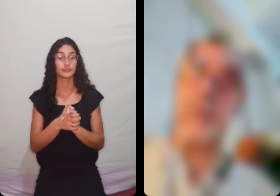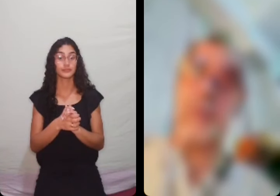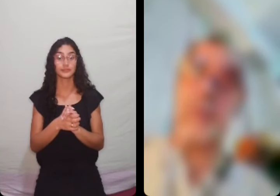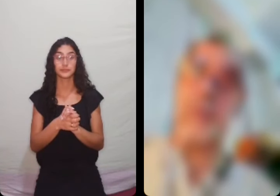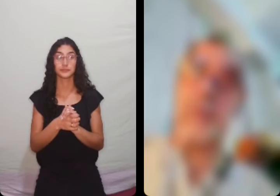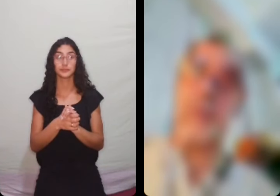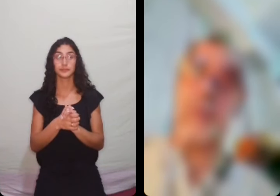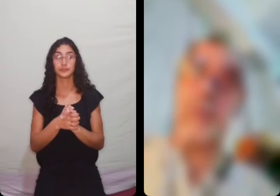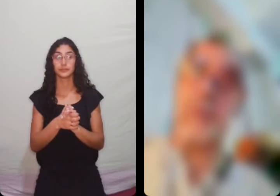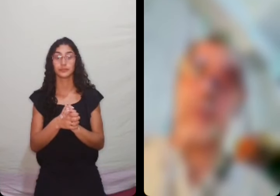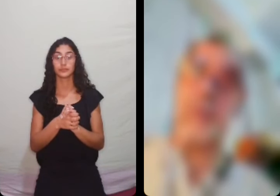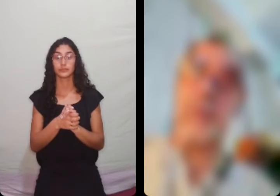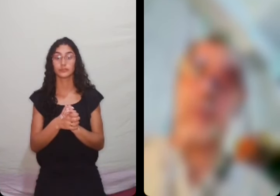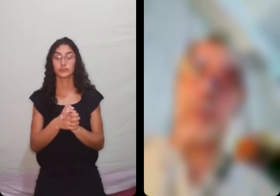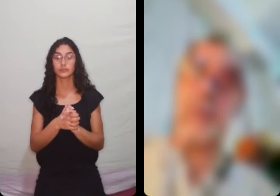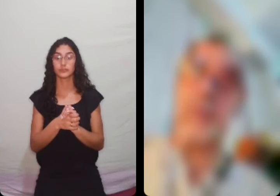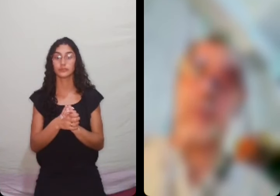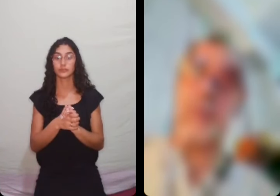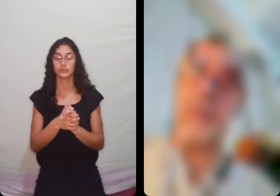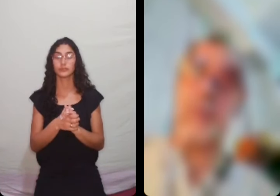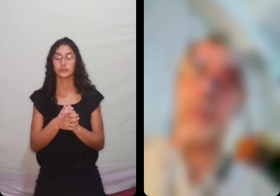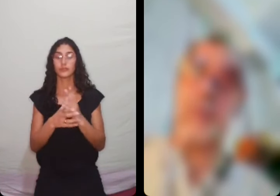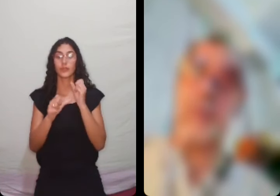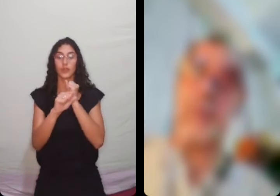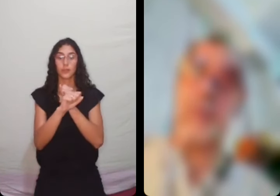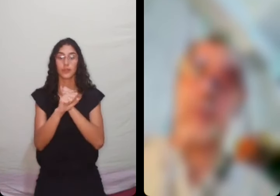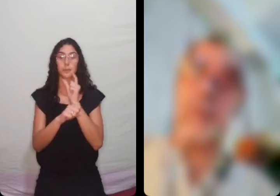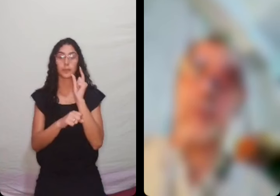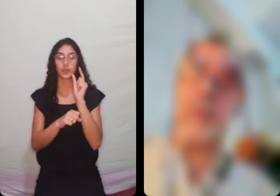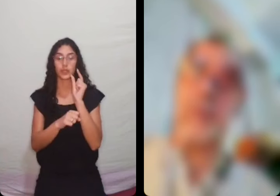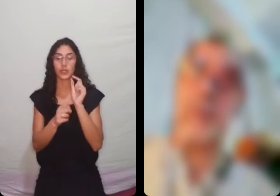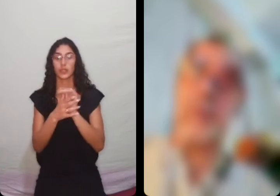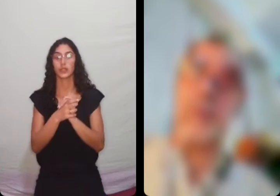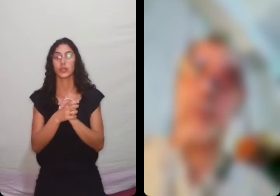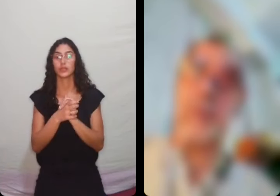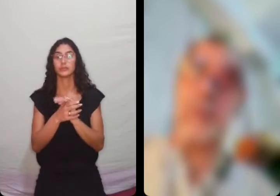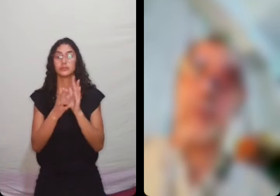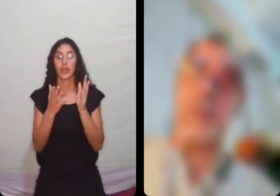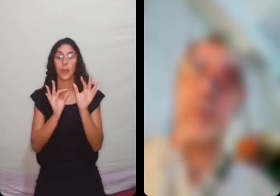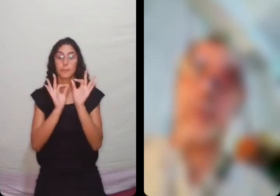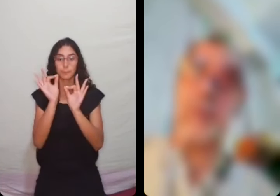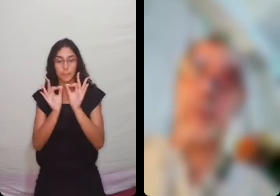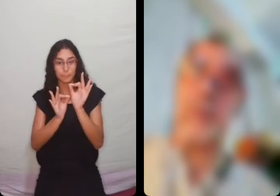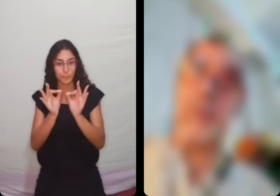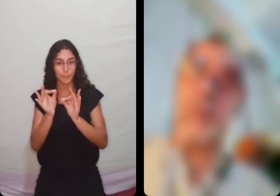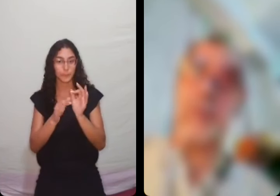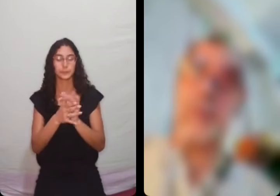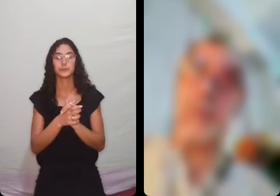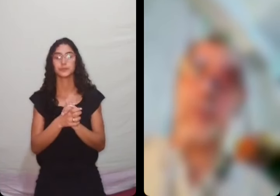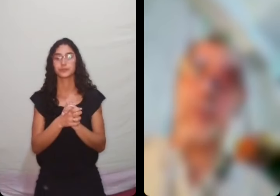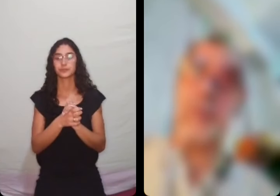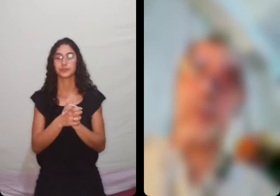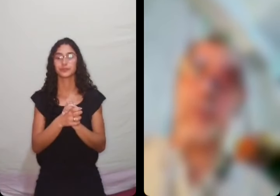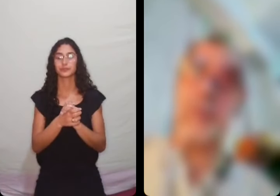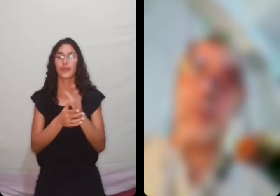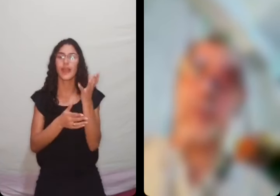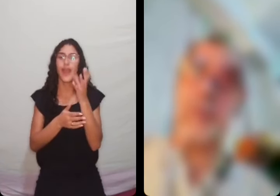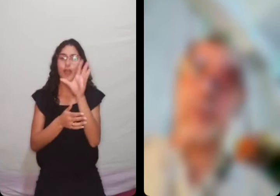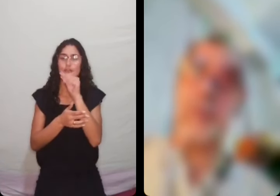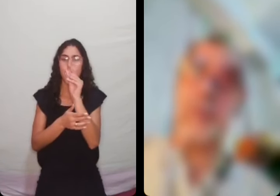Vamos esperar um pouquinho para ir se ajustando. Quer falar um pouquinho como tem sido,